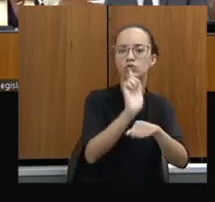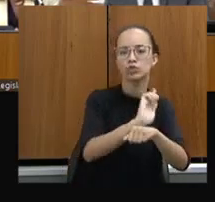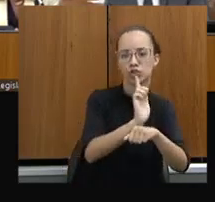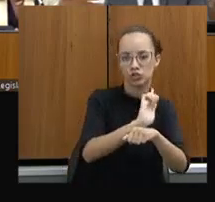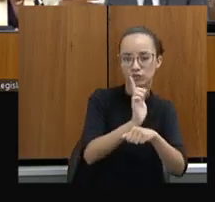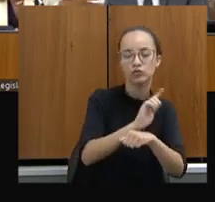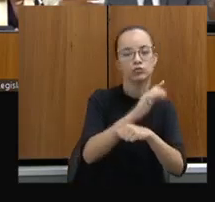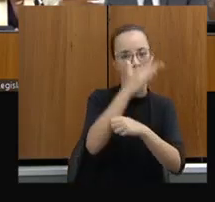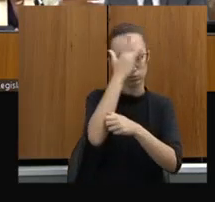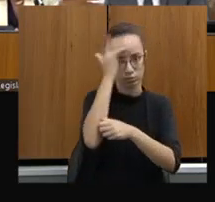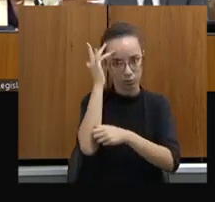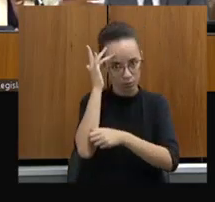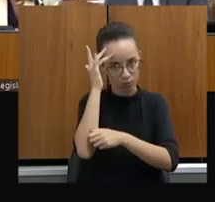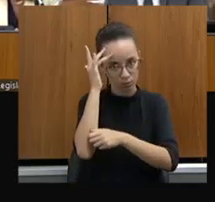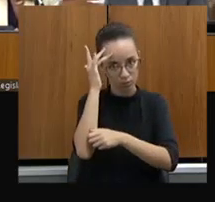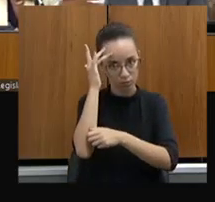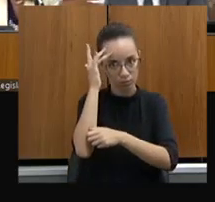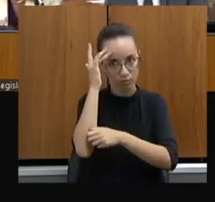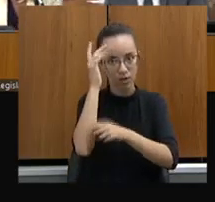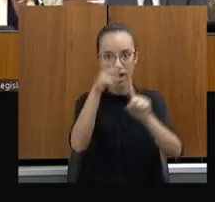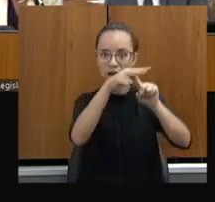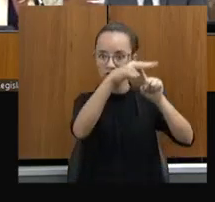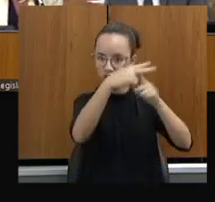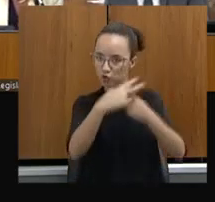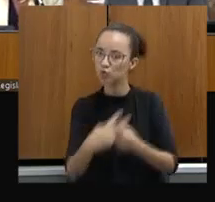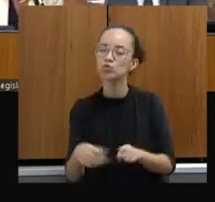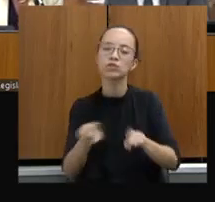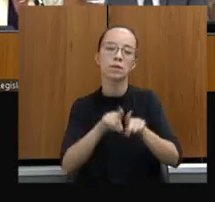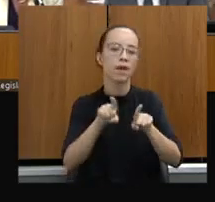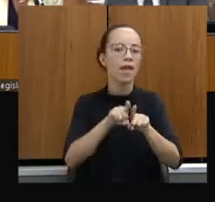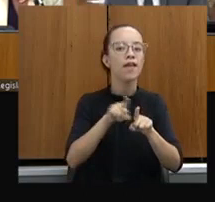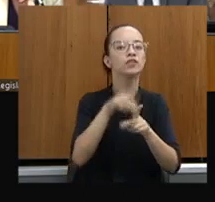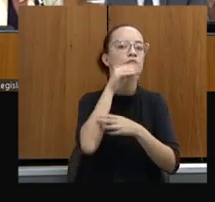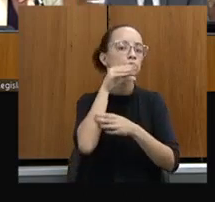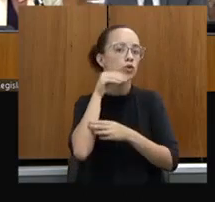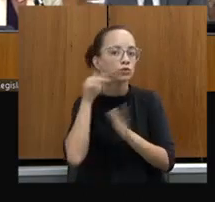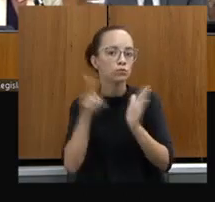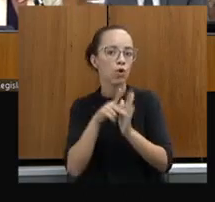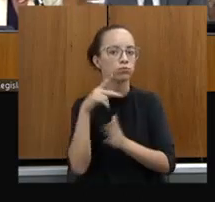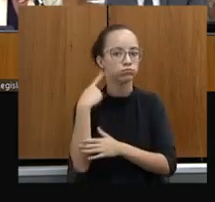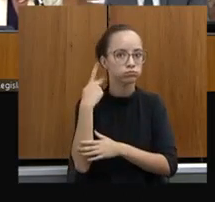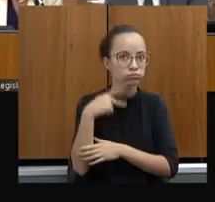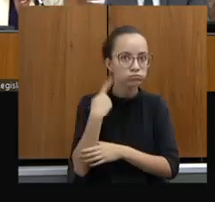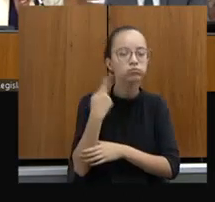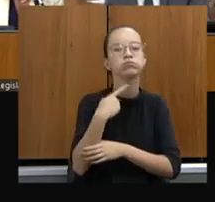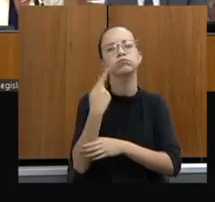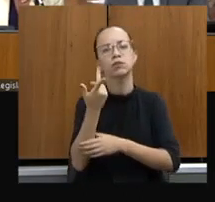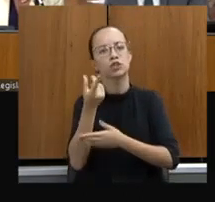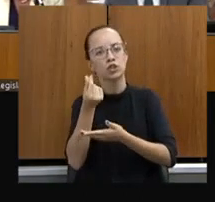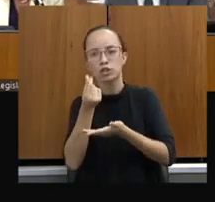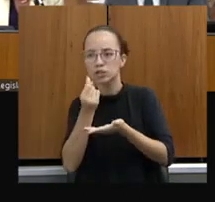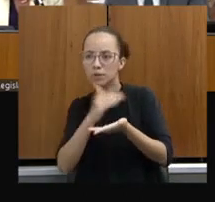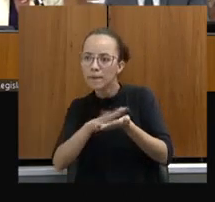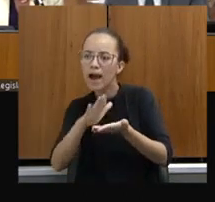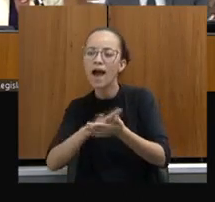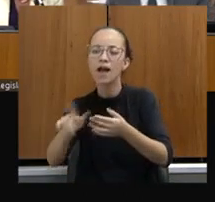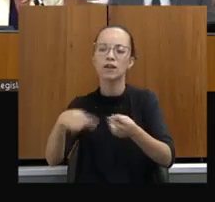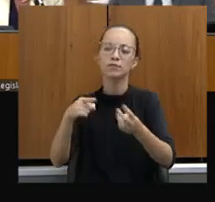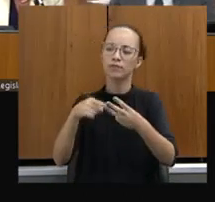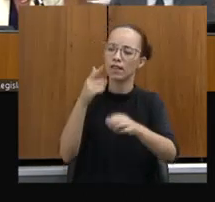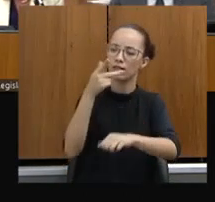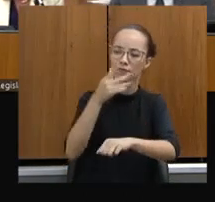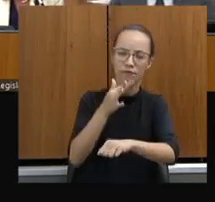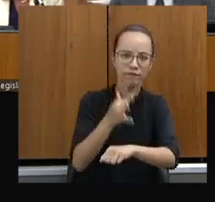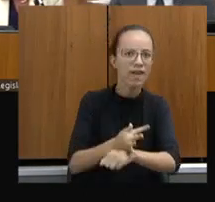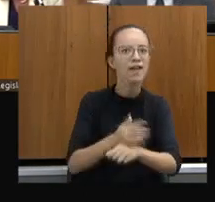com o reajuste aos servidores públicos a ampliação da ajuda de custo pagamento de férias prêmio e